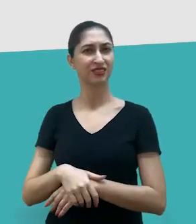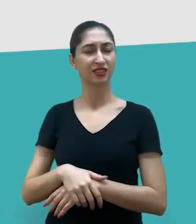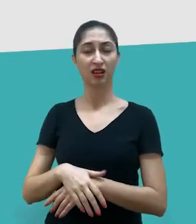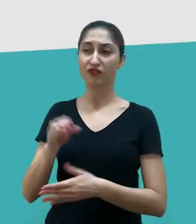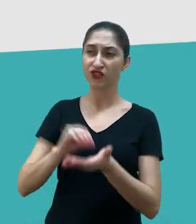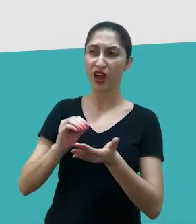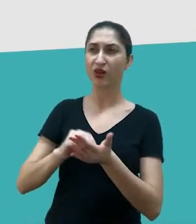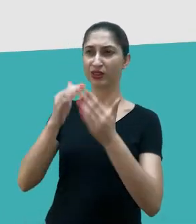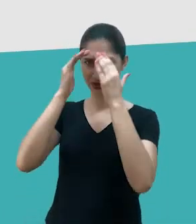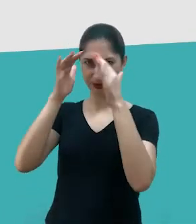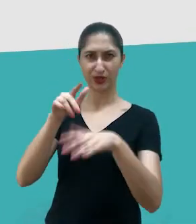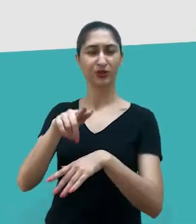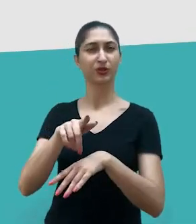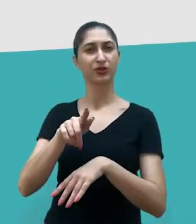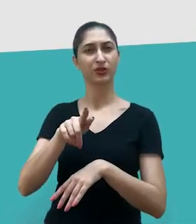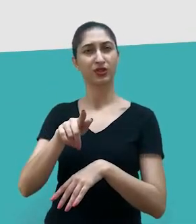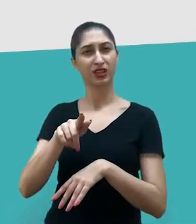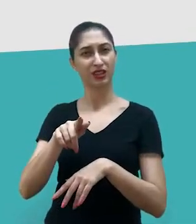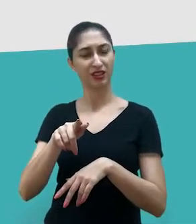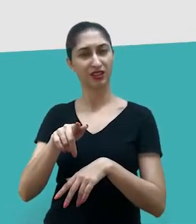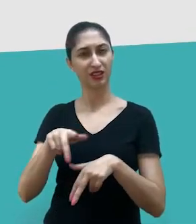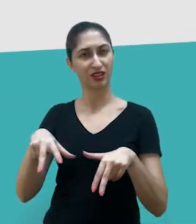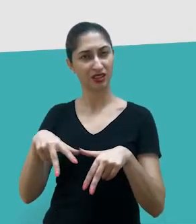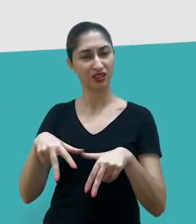gêneros e as